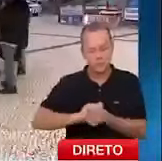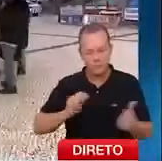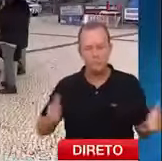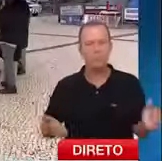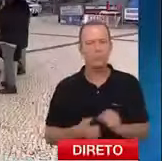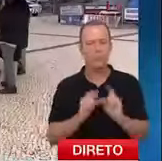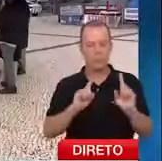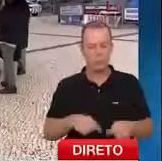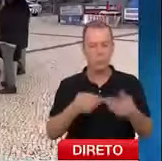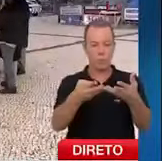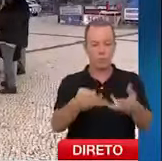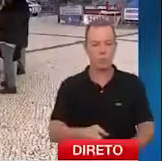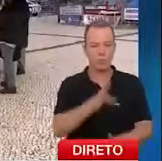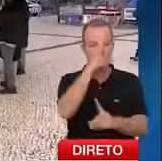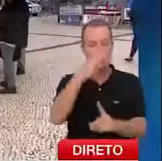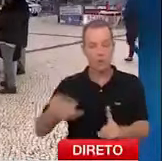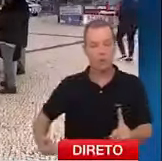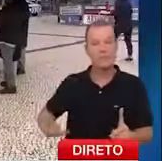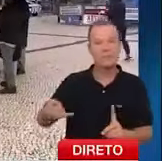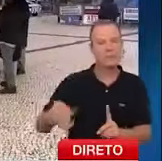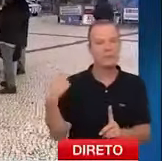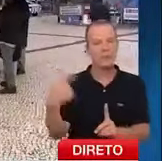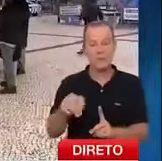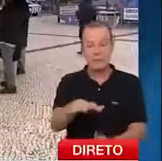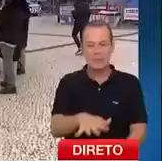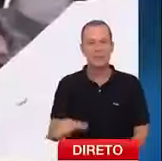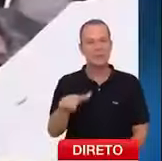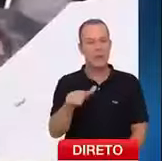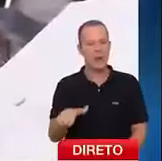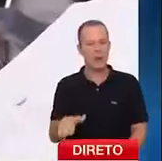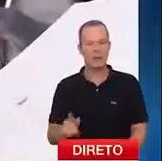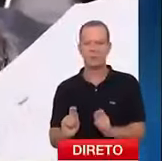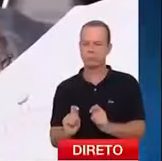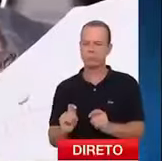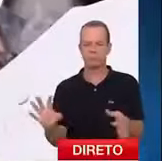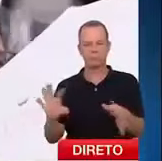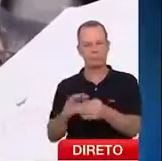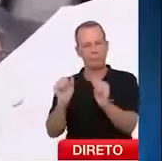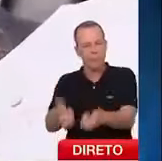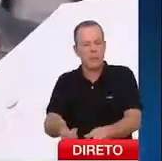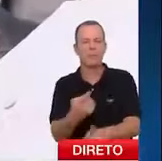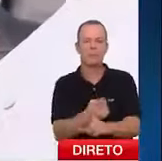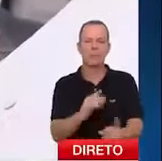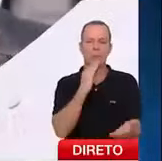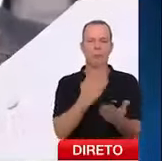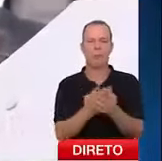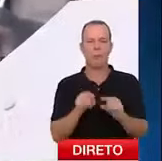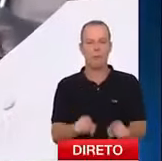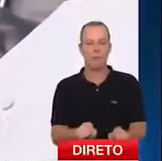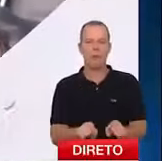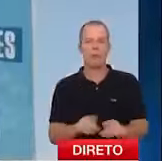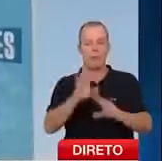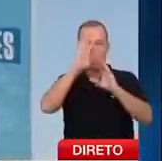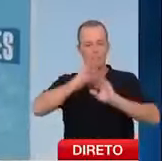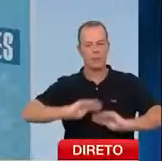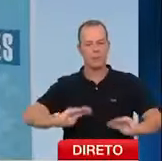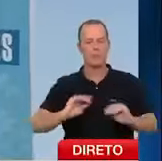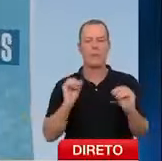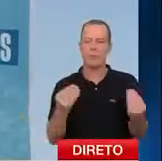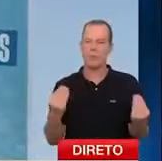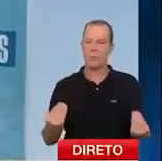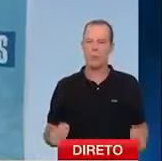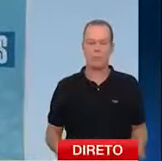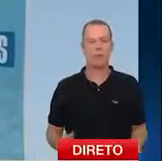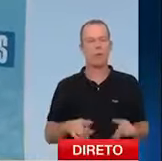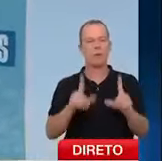próximo orçamento do Estado já tenha portanto esta situação contemplada para que possamos ter uma educação valorizada e de